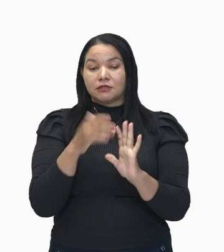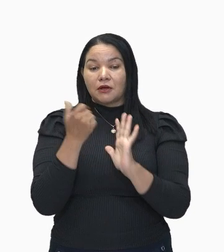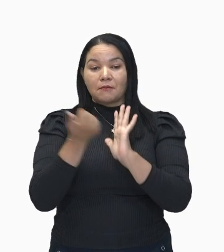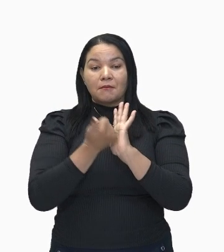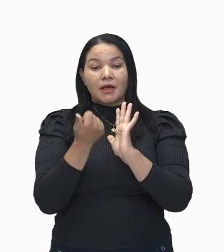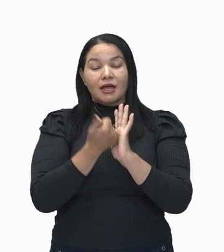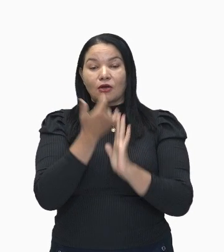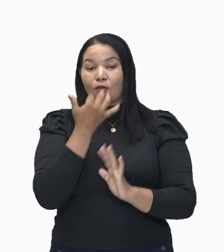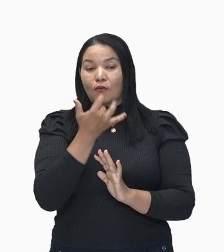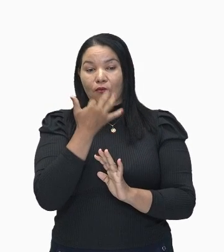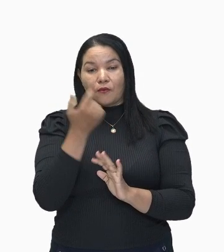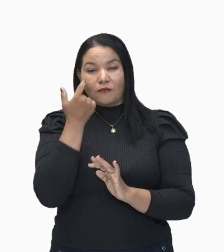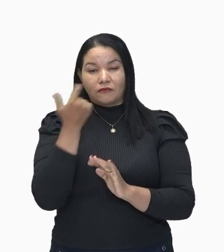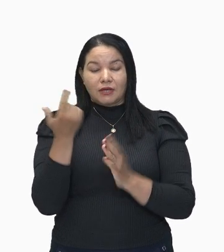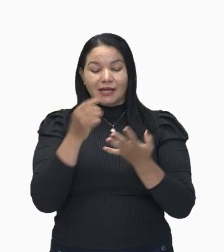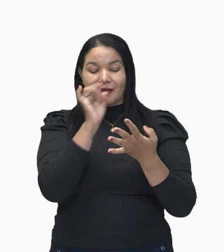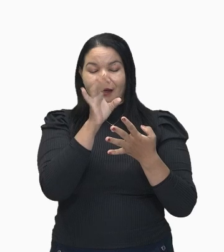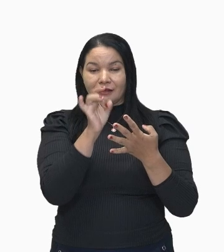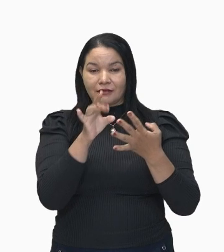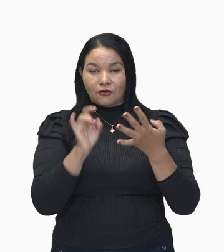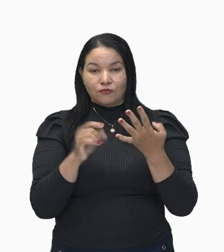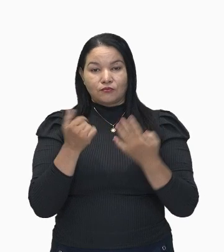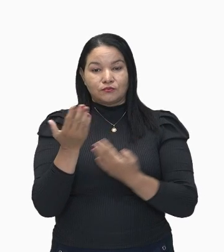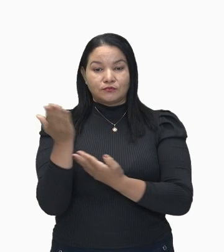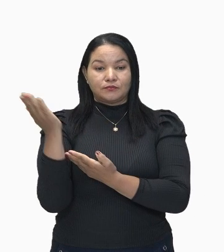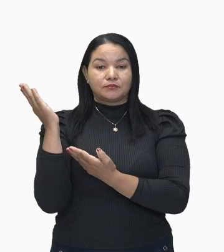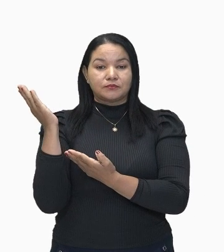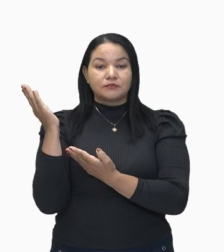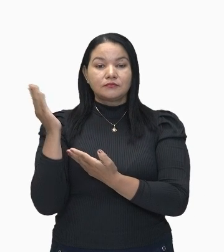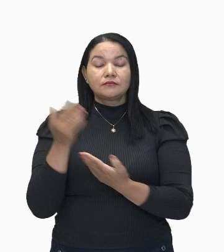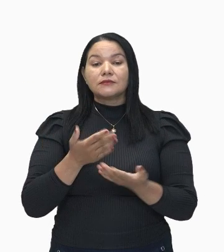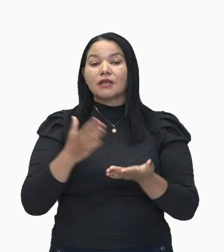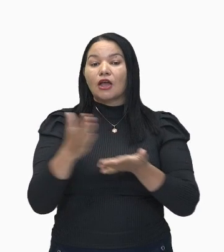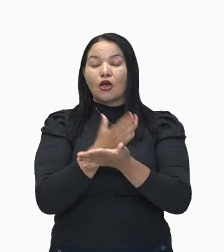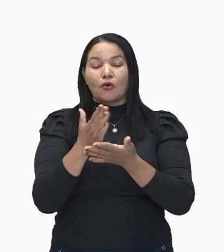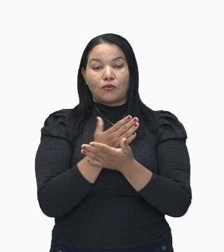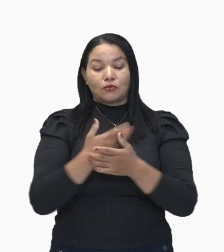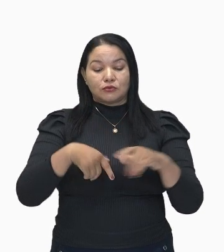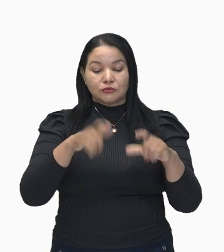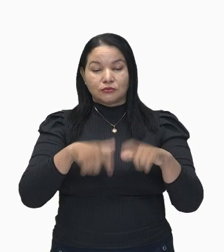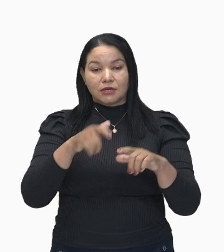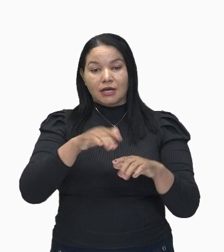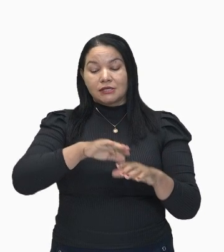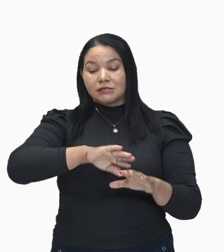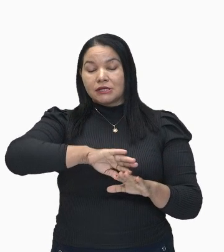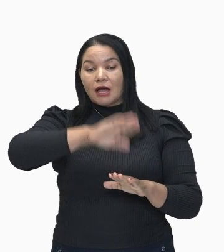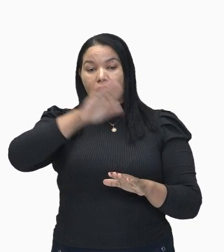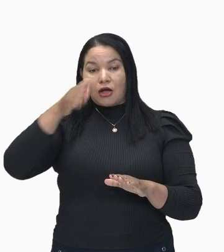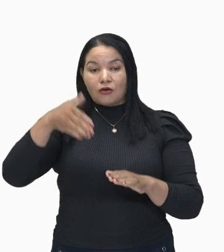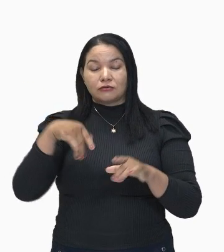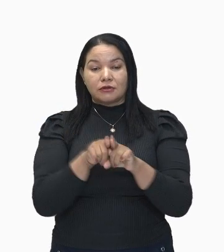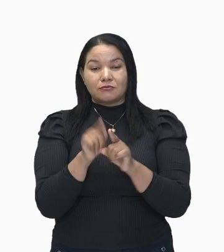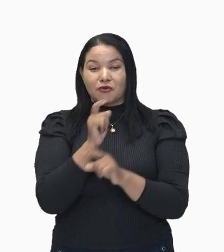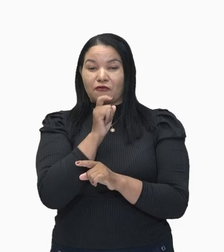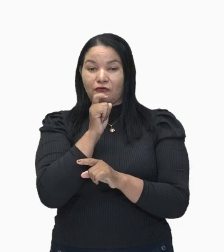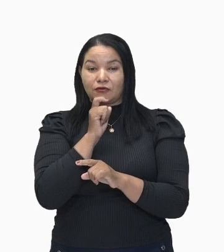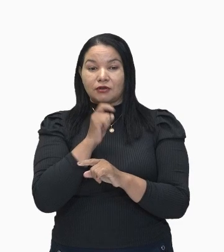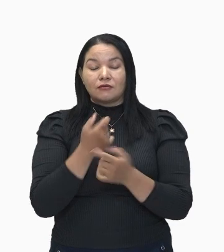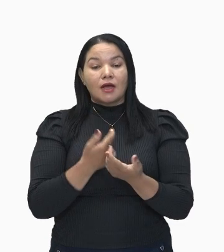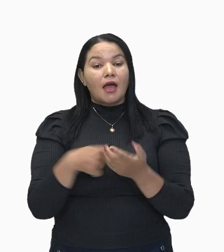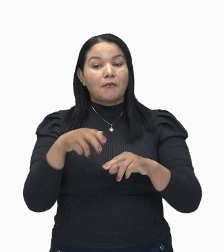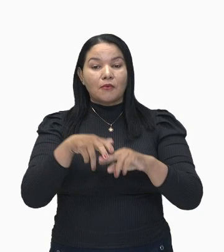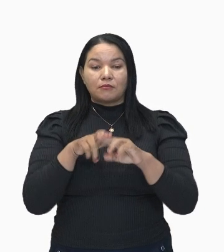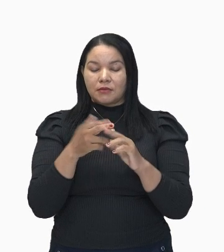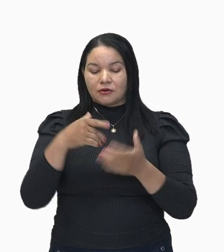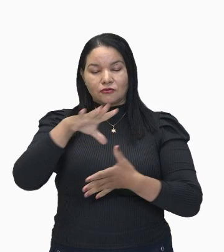o Mediterrâneo e em algumas outras regiões mais altas o clima frio de montanha. E através do mapa aí vocês